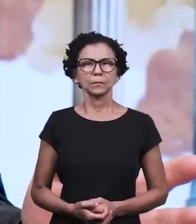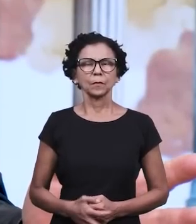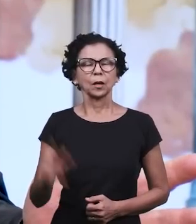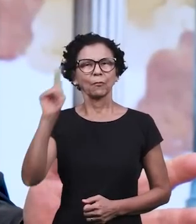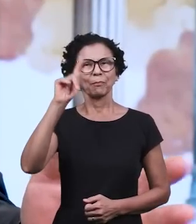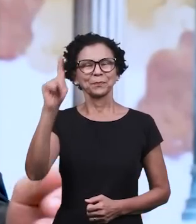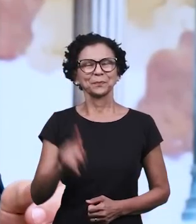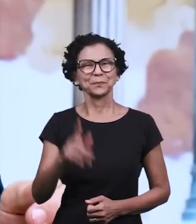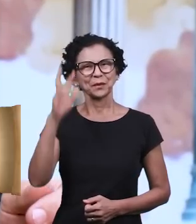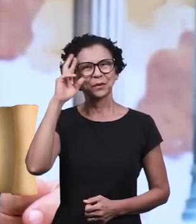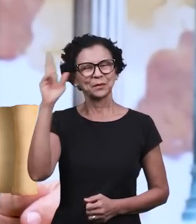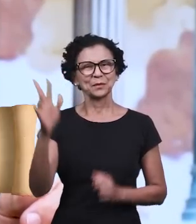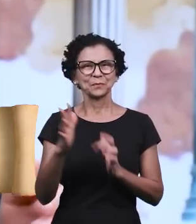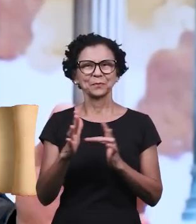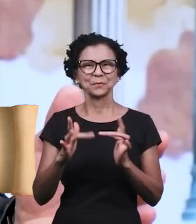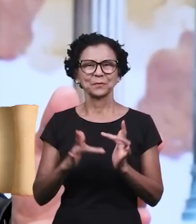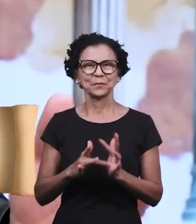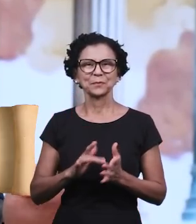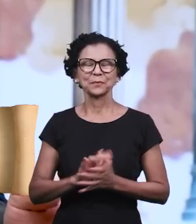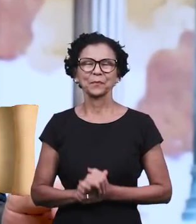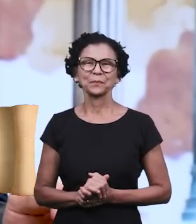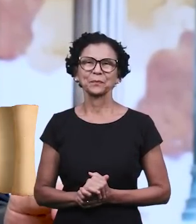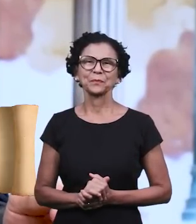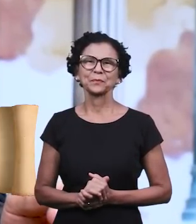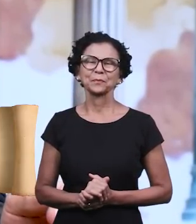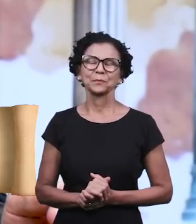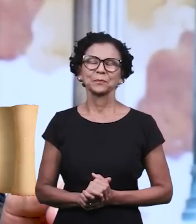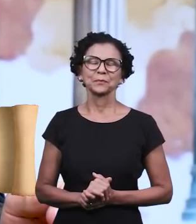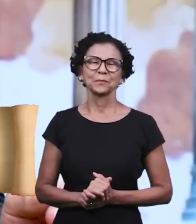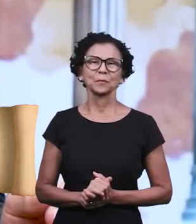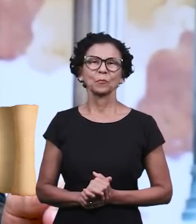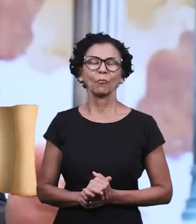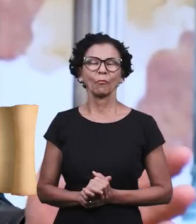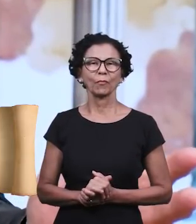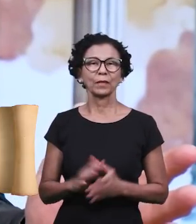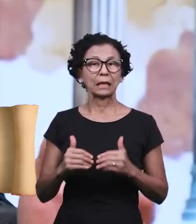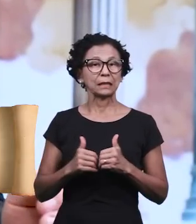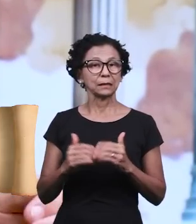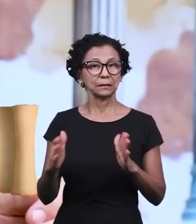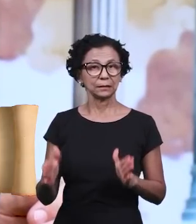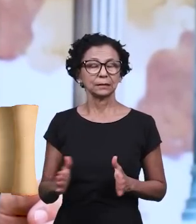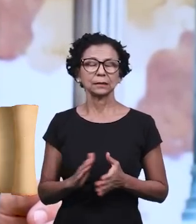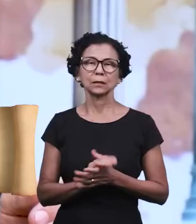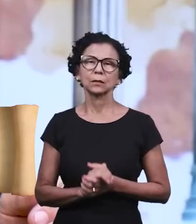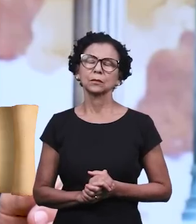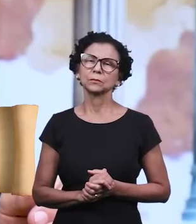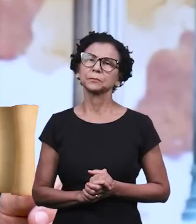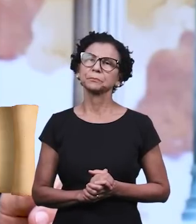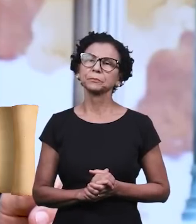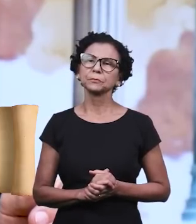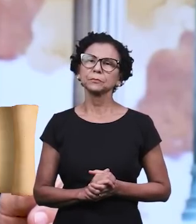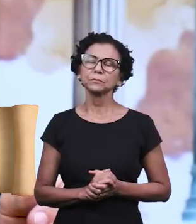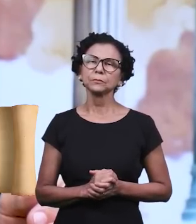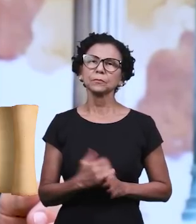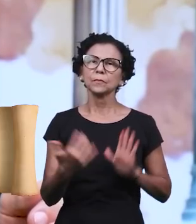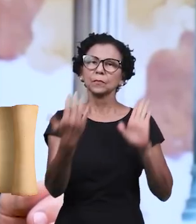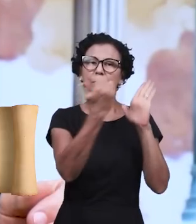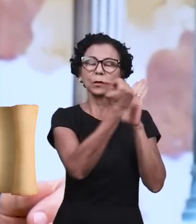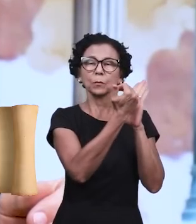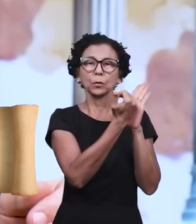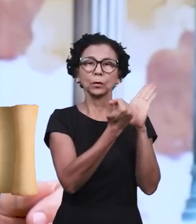A paz do Senhor a todos. Estamos dando início hoje a mais um programa. Esse programa se